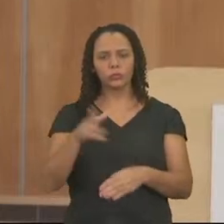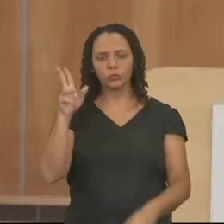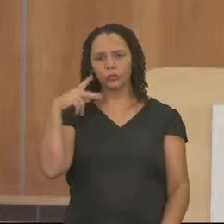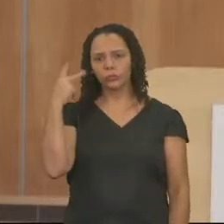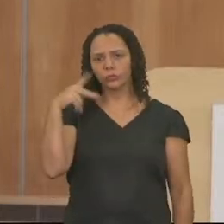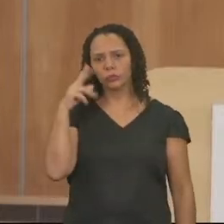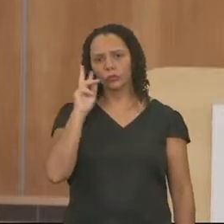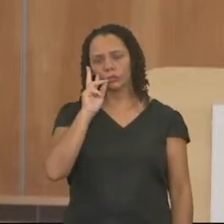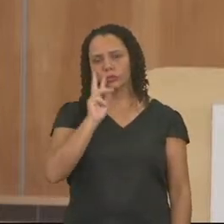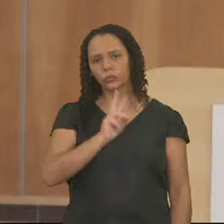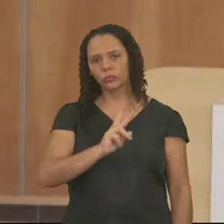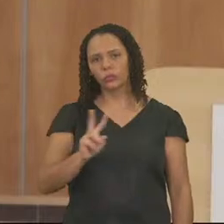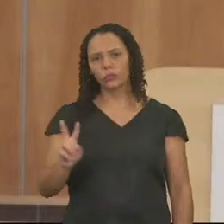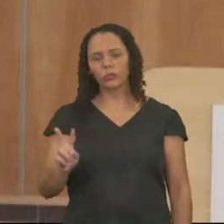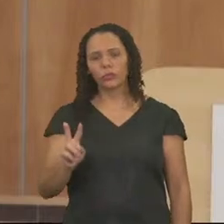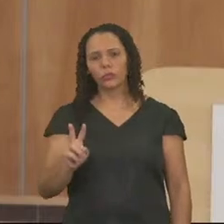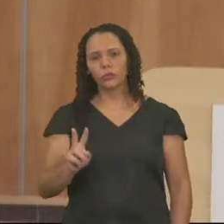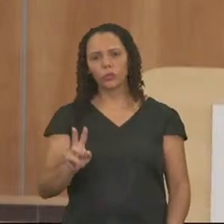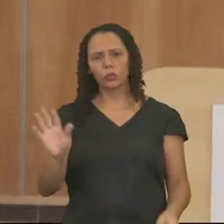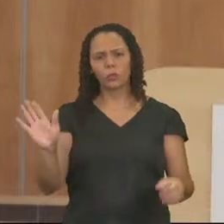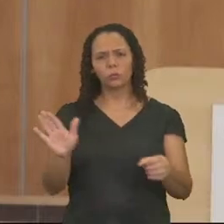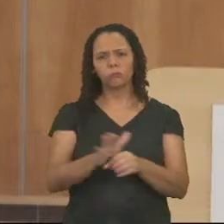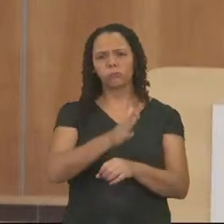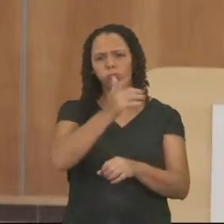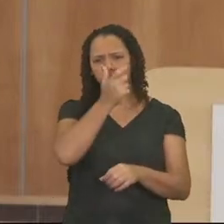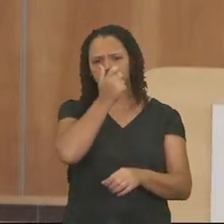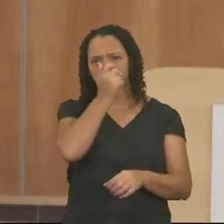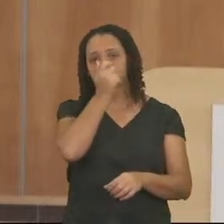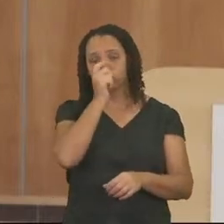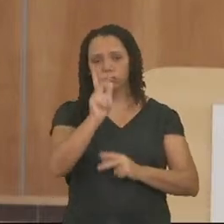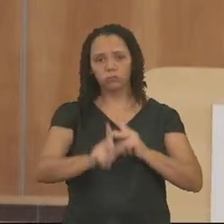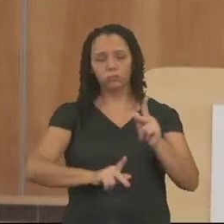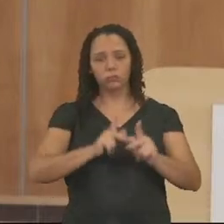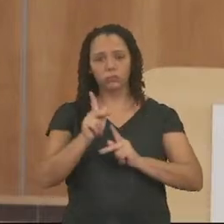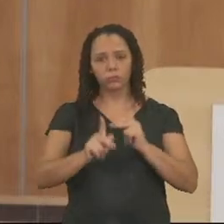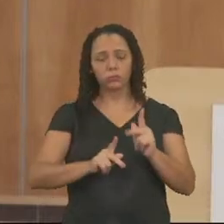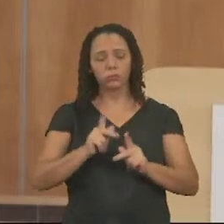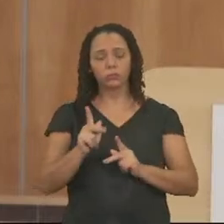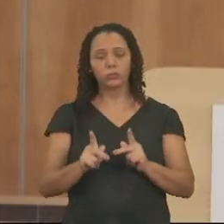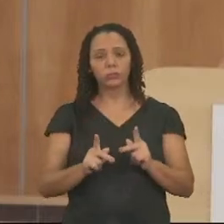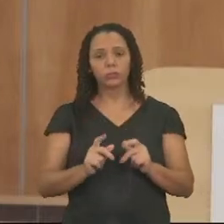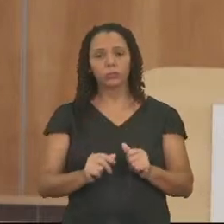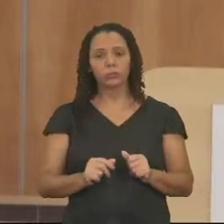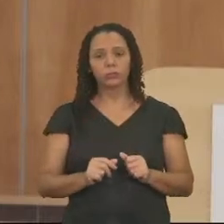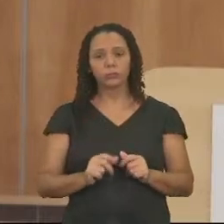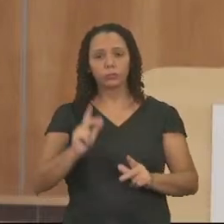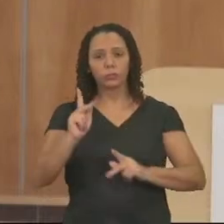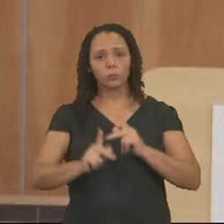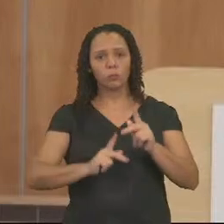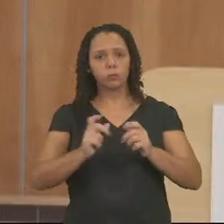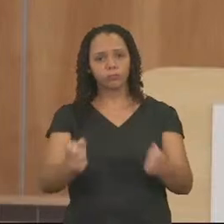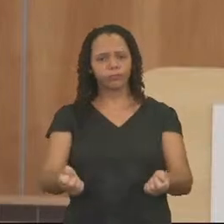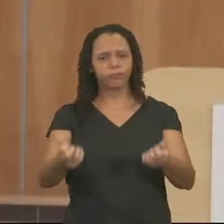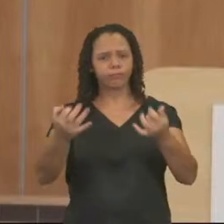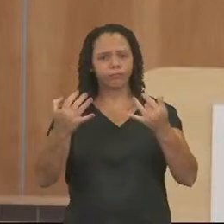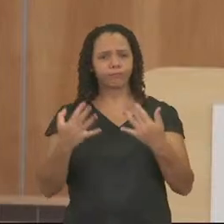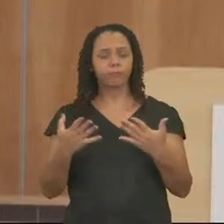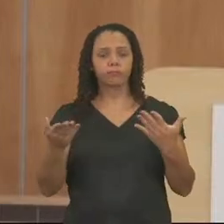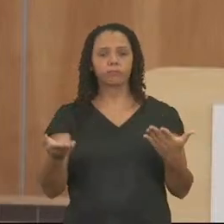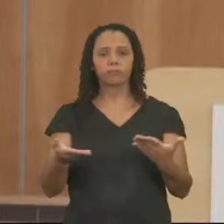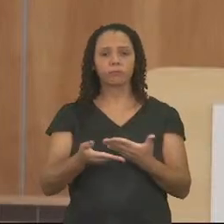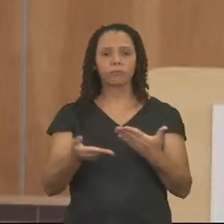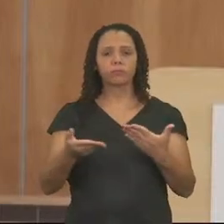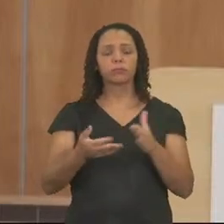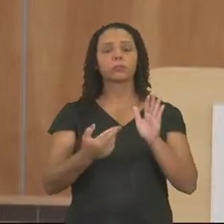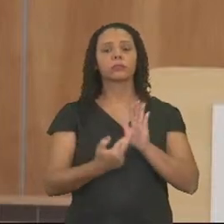que eu vejo essa Câmara cheia de gente, cheia de povo. E o povo que esteve aqui hoje,